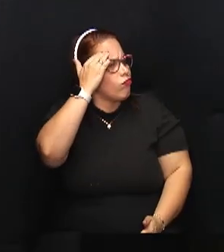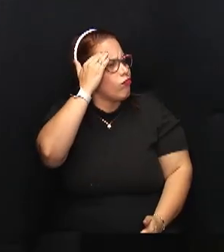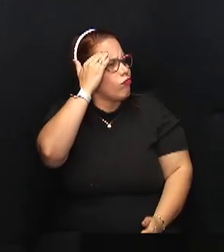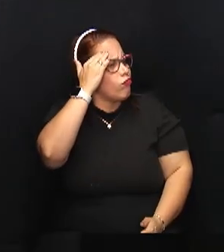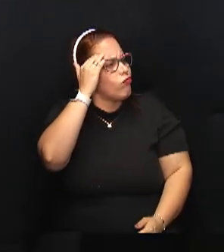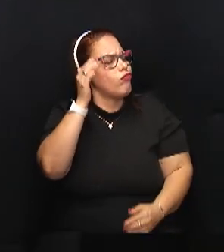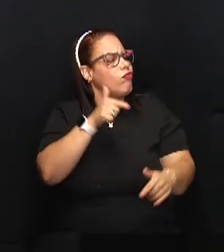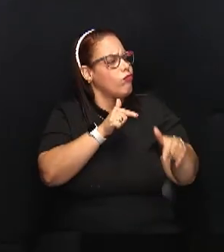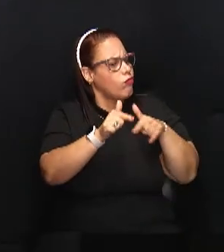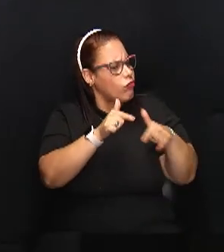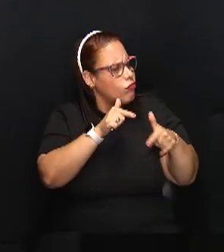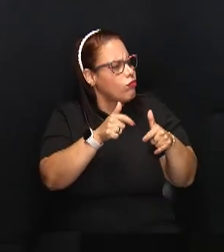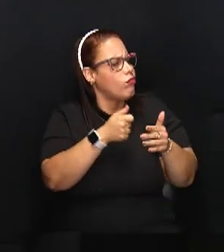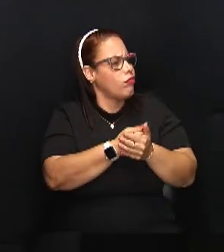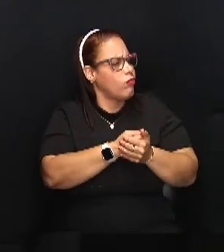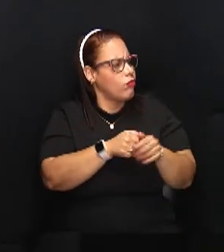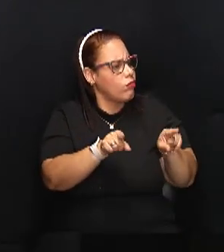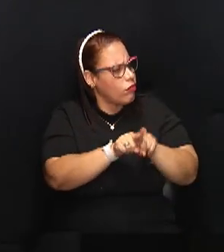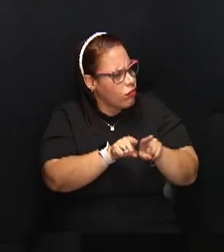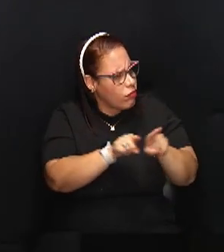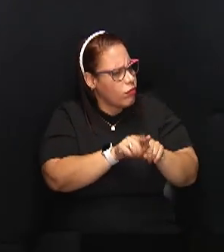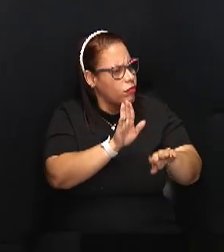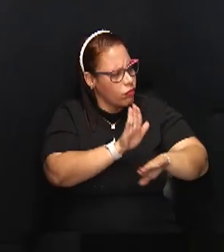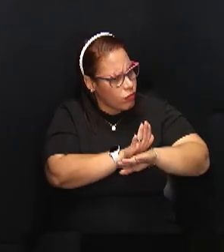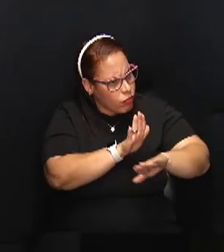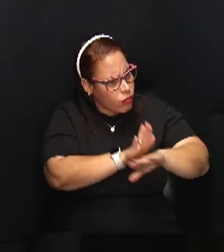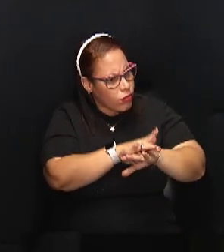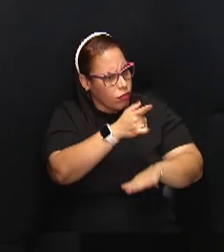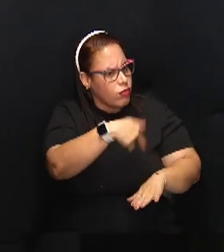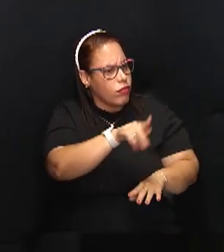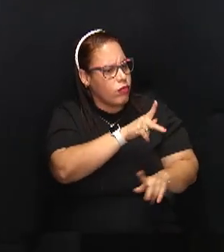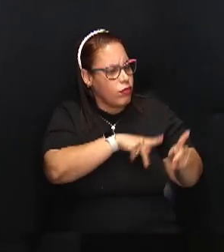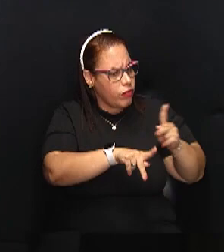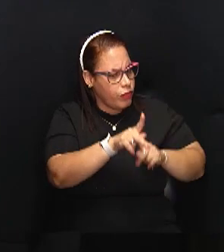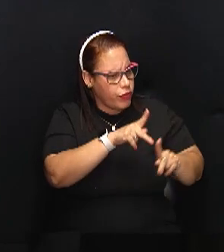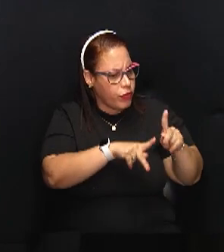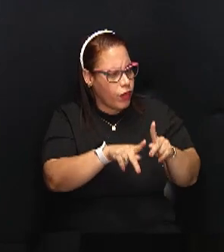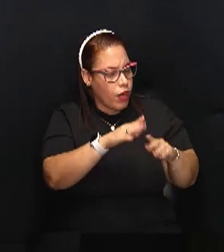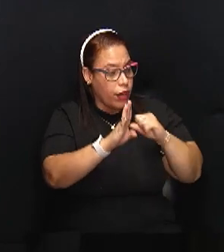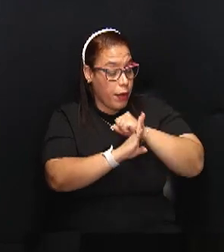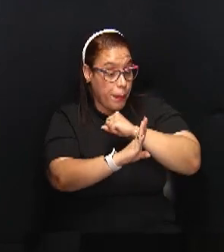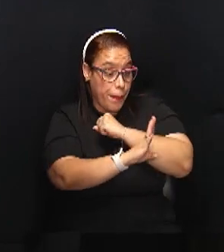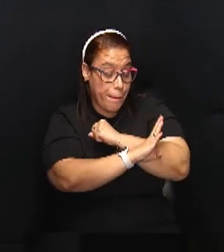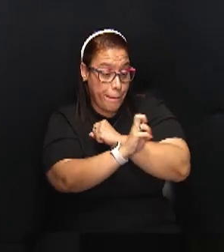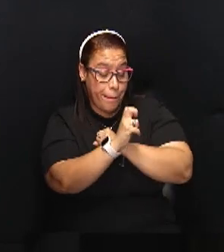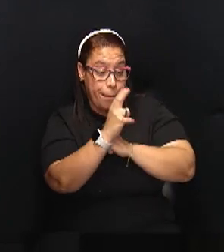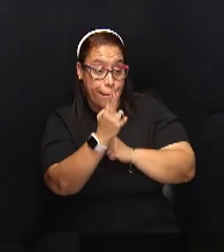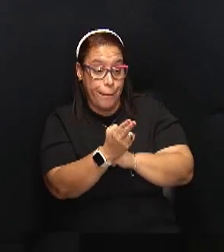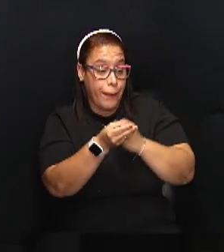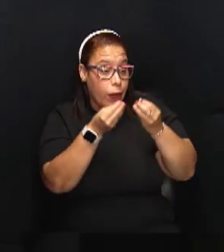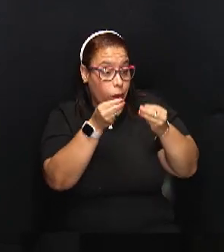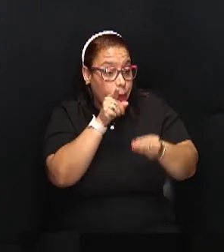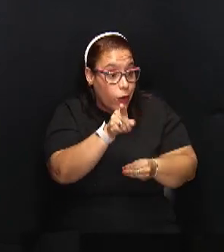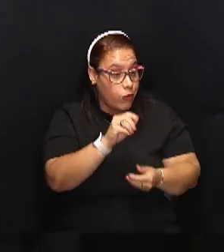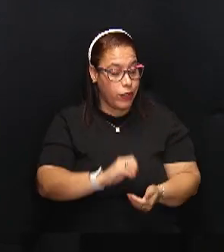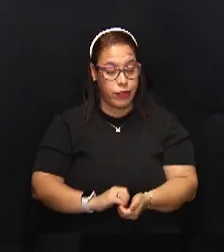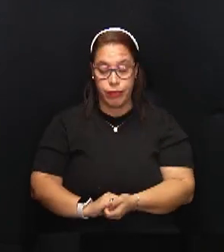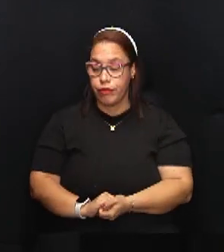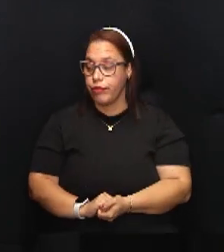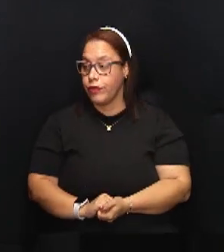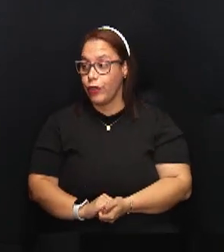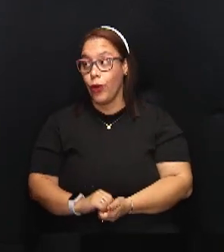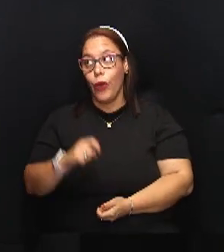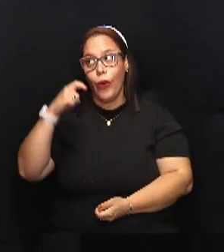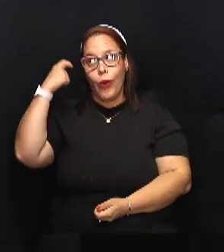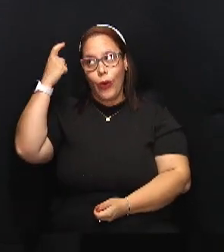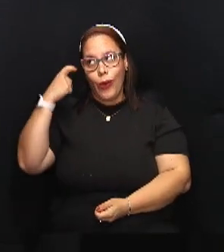que trabalhar para também ajudar aquela população, aquele bairro ou aquele setor. Como que é isso para você? Bom, Mina, tem